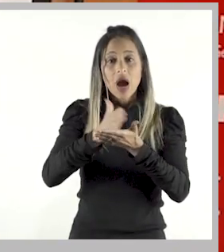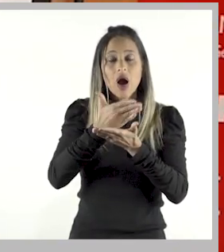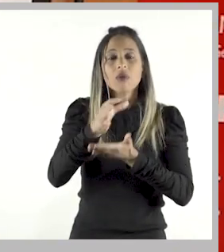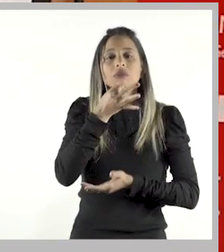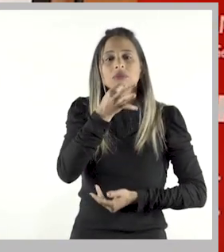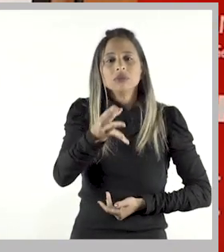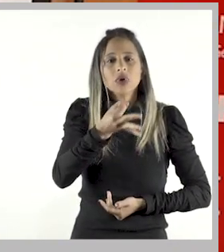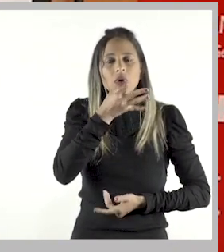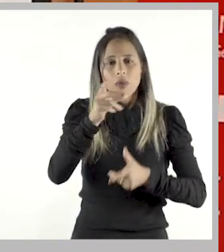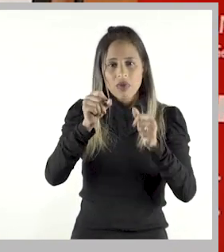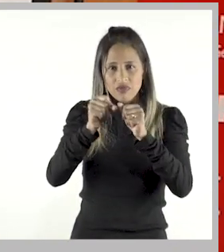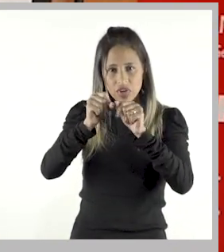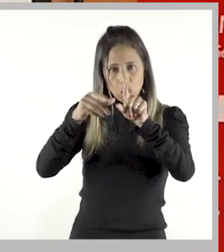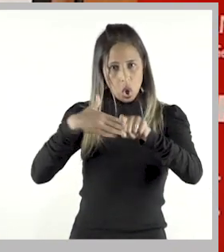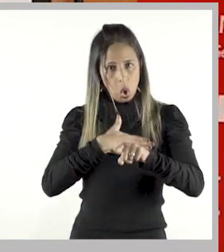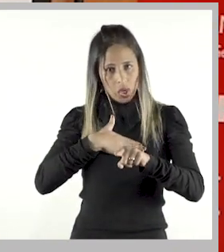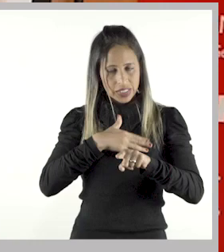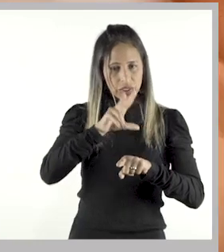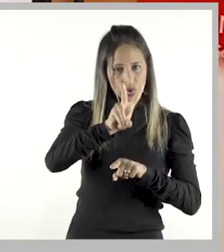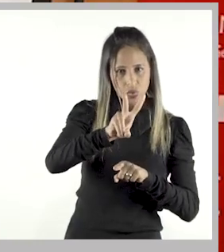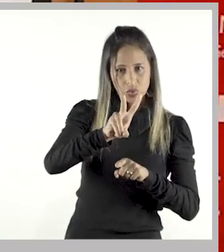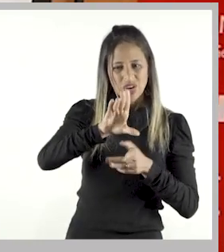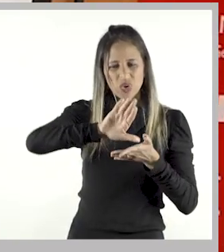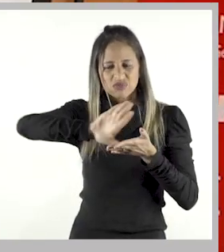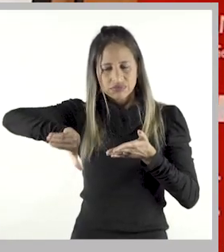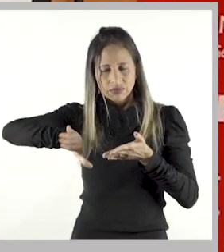duas, outras eu descartei.